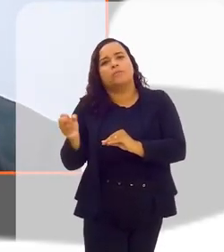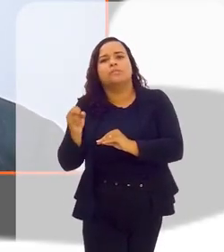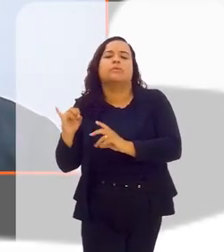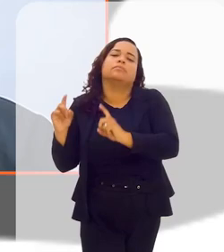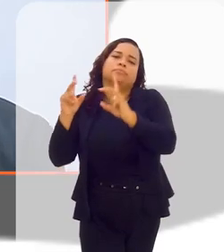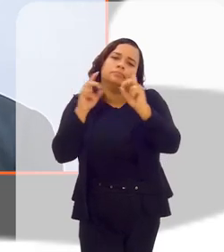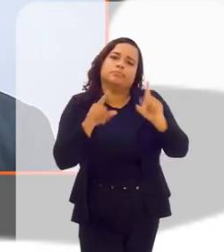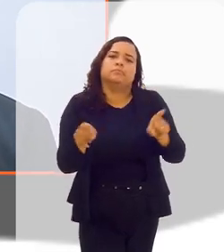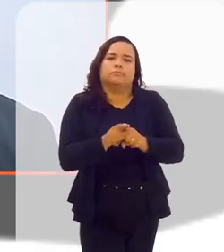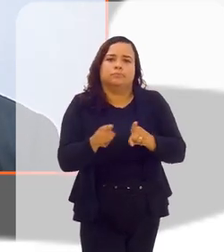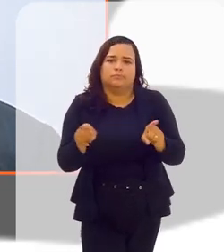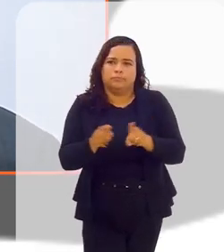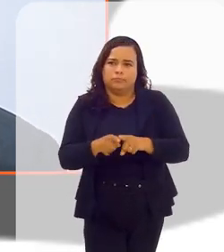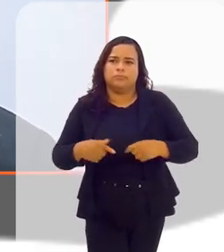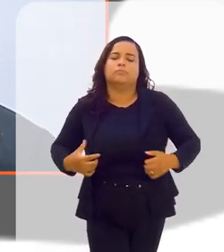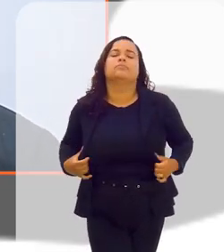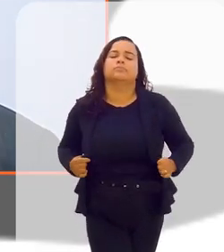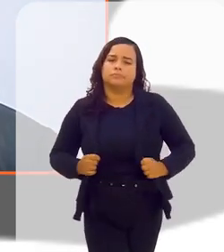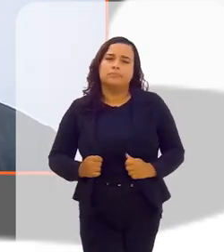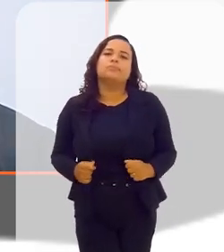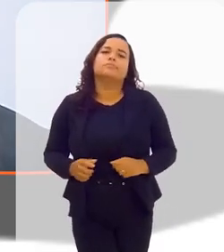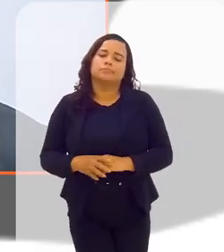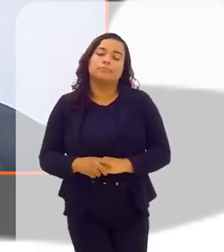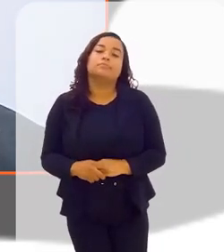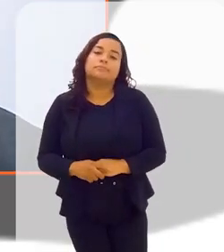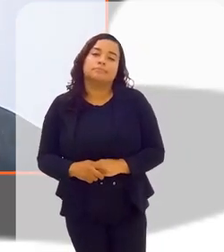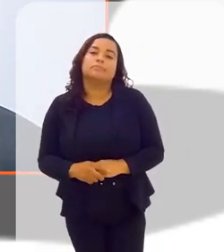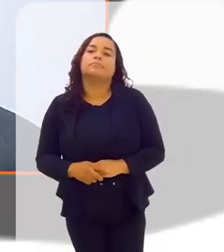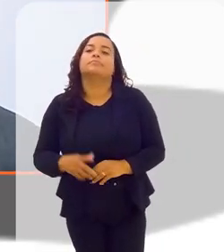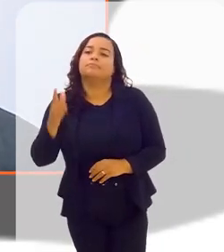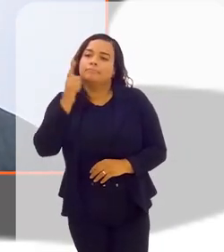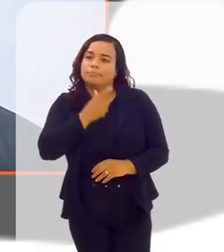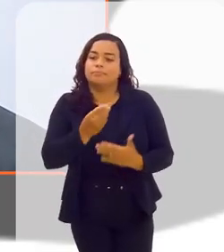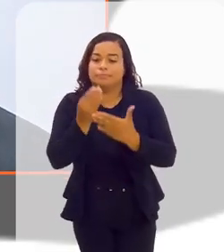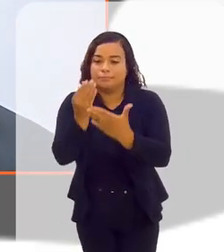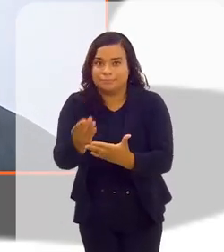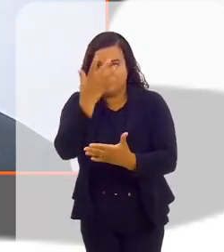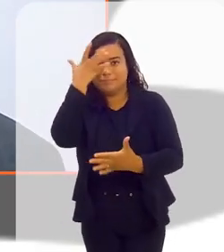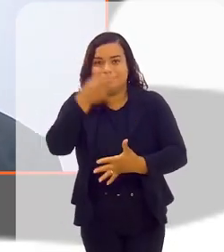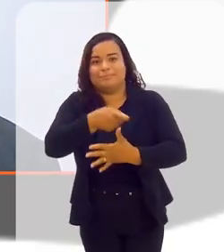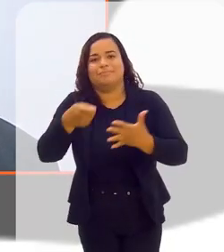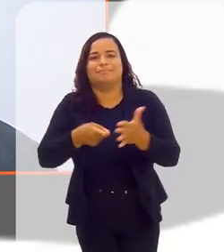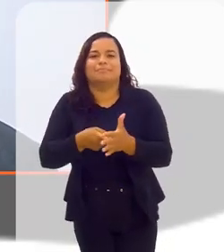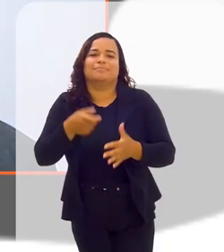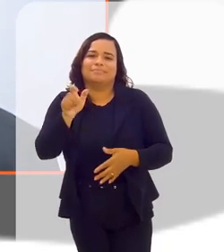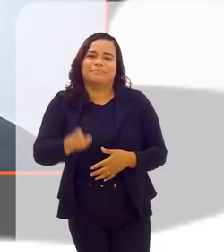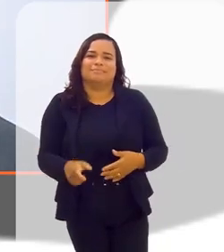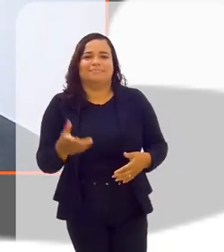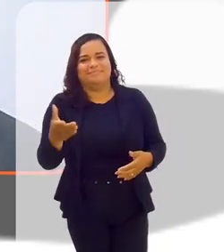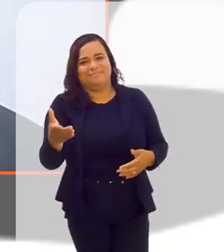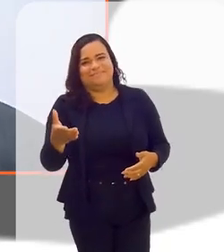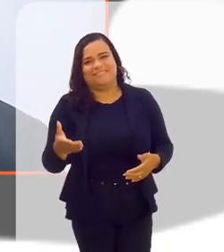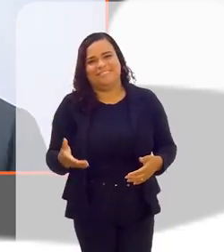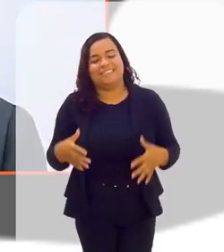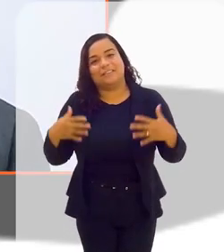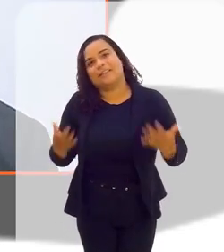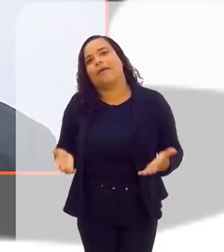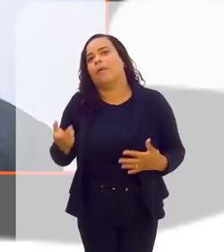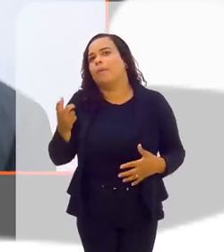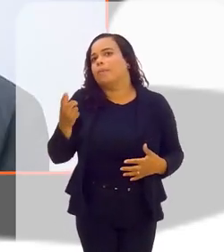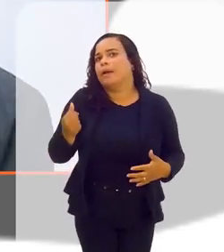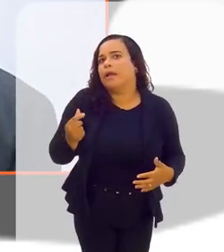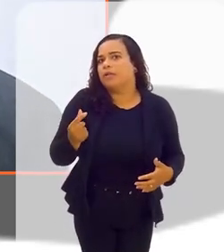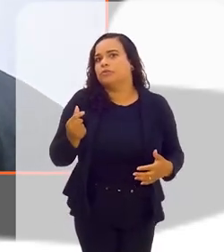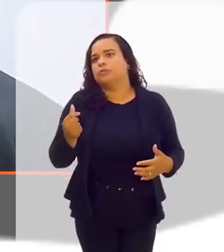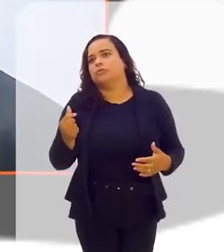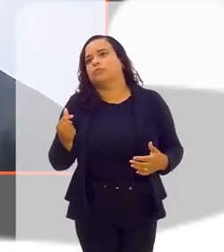bônus percentuais de ganho em cima de cada produto vendido para chegar na mão do consumidor final. Então, o preço,